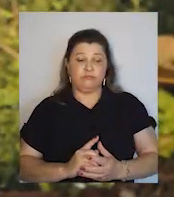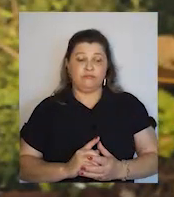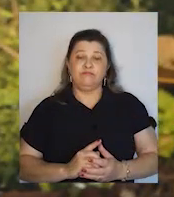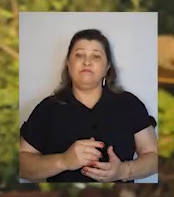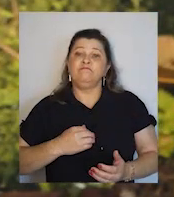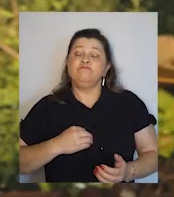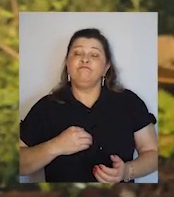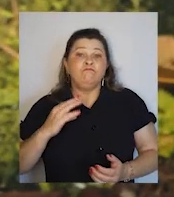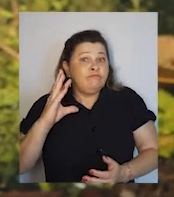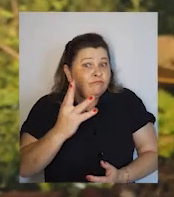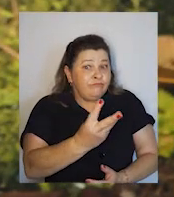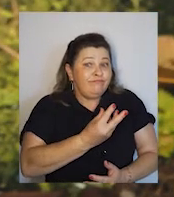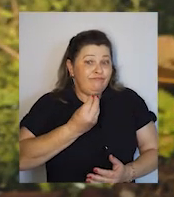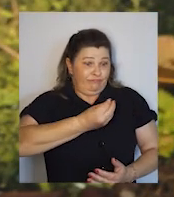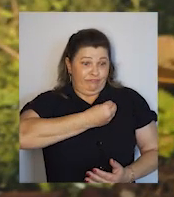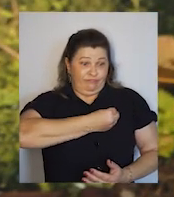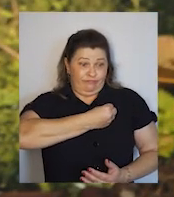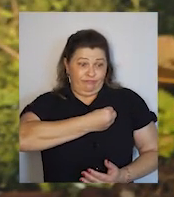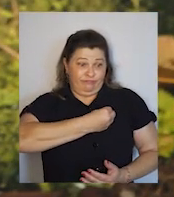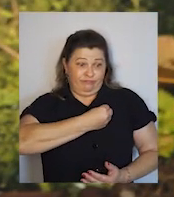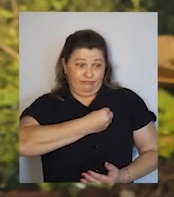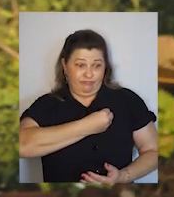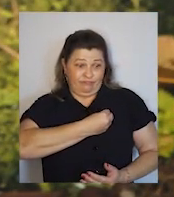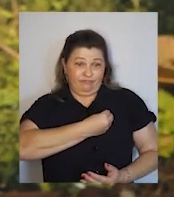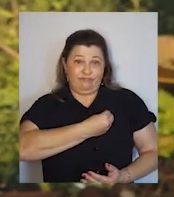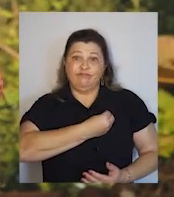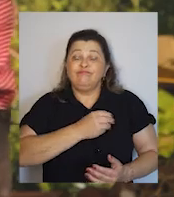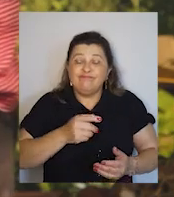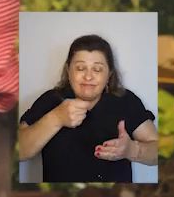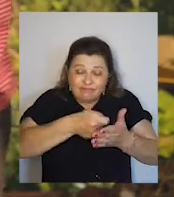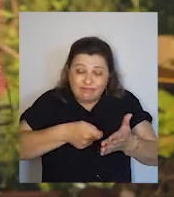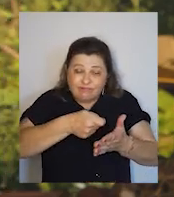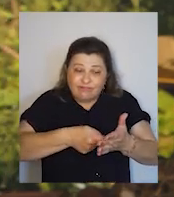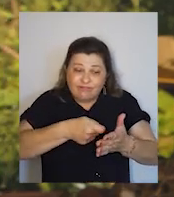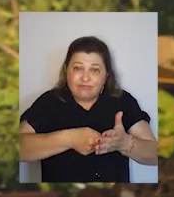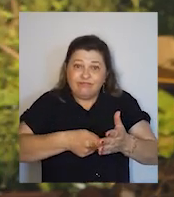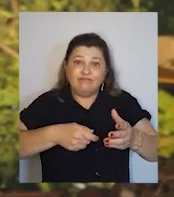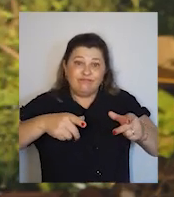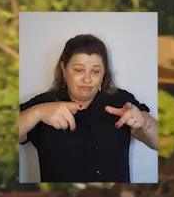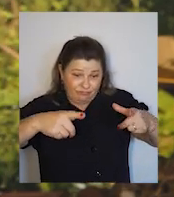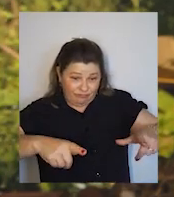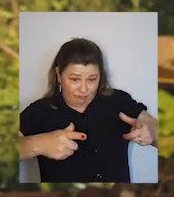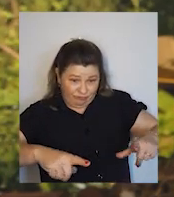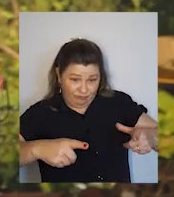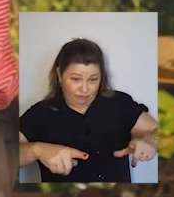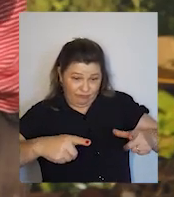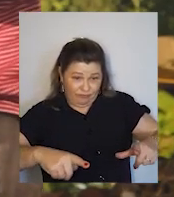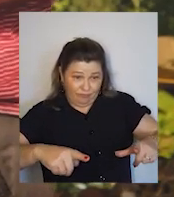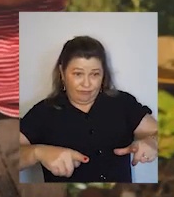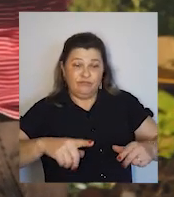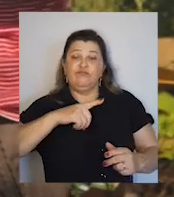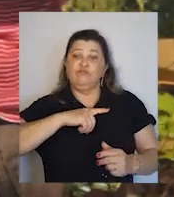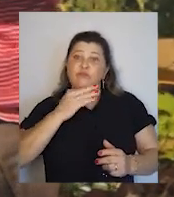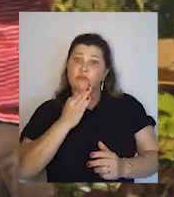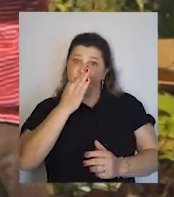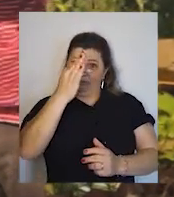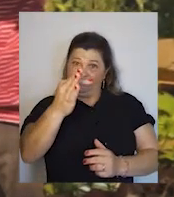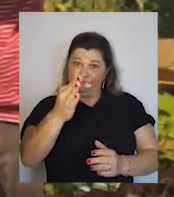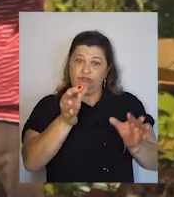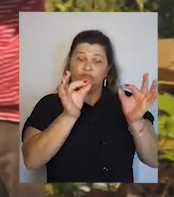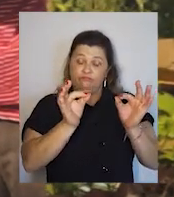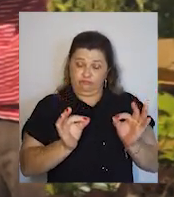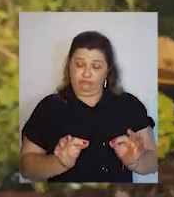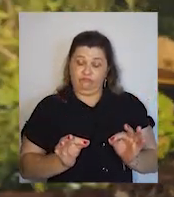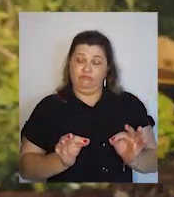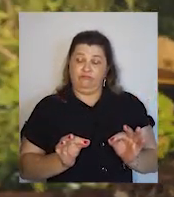Eu, durante toda a minha vida, eu tentei investir aqui na minha propriedade para ter um futuro